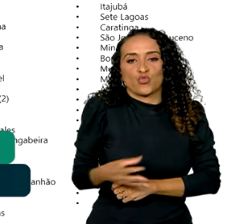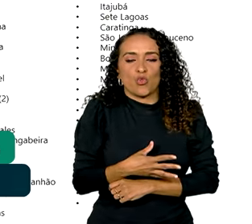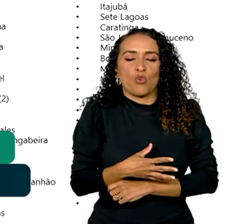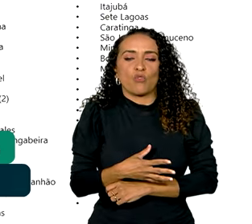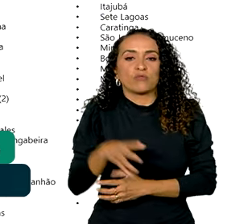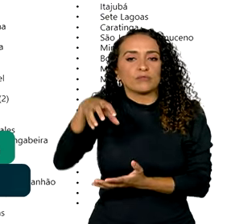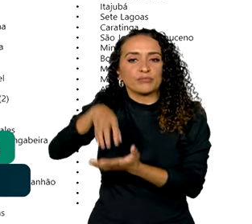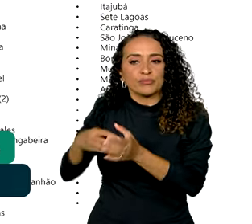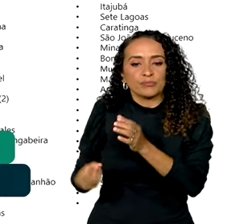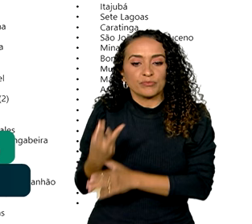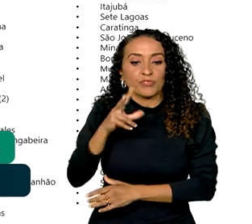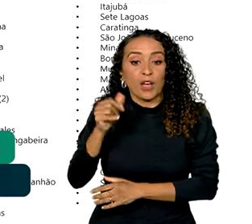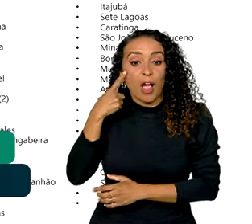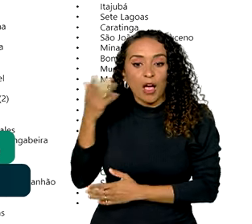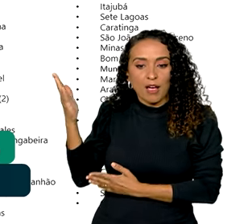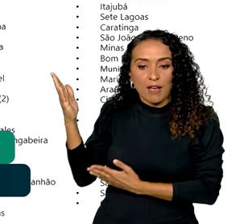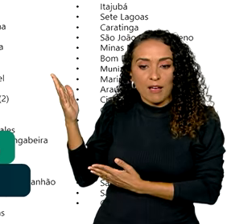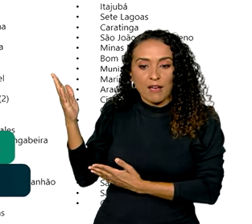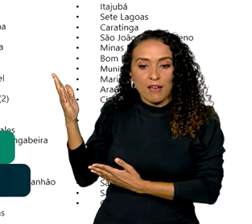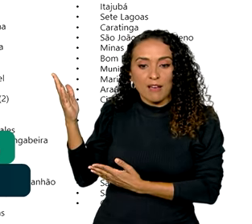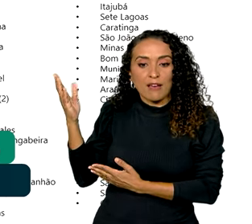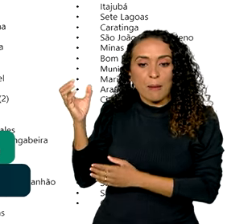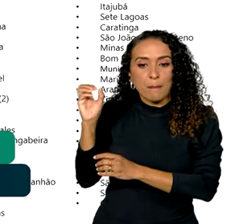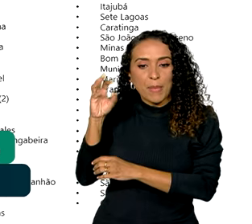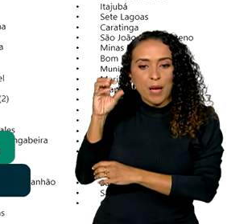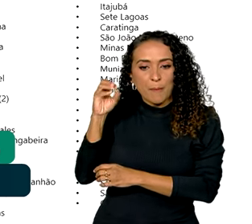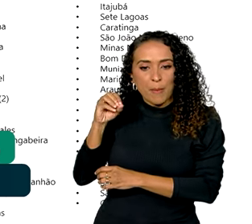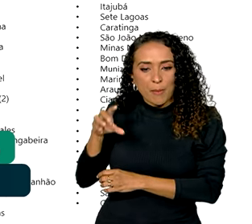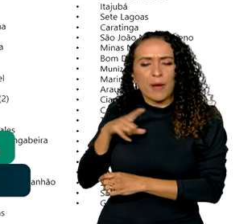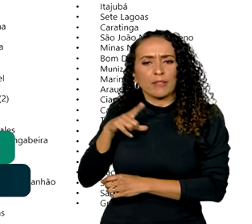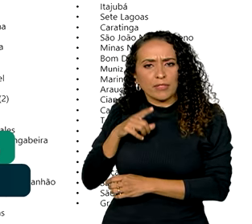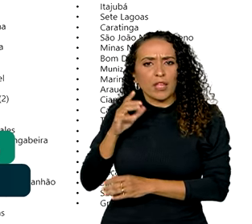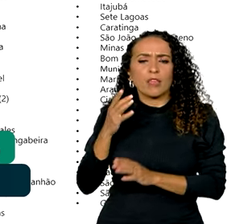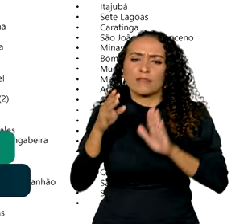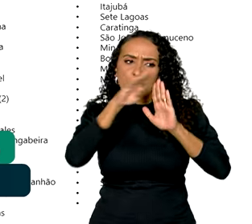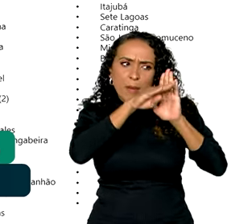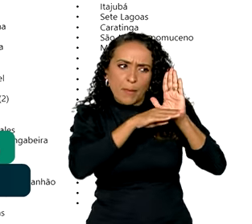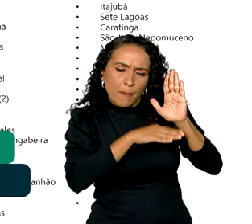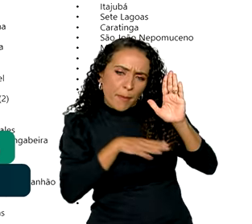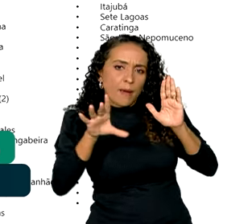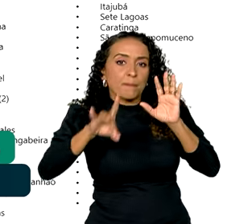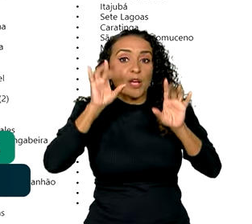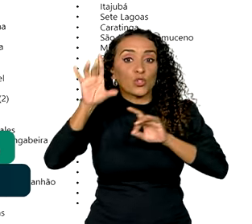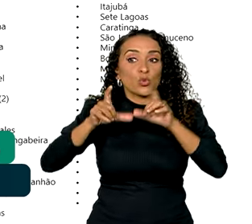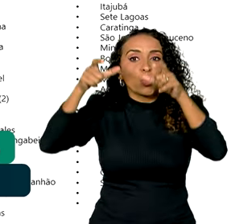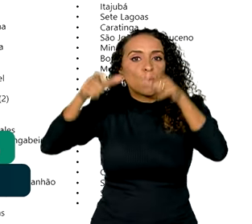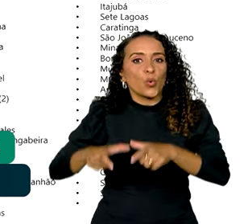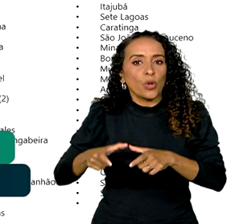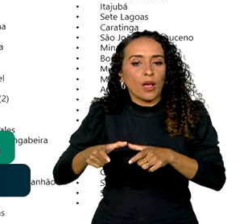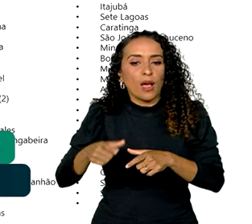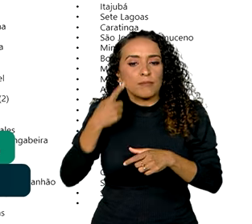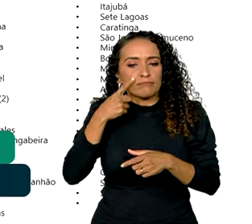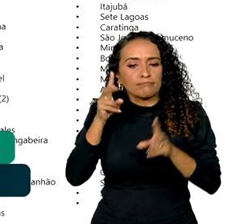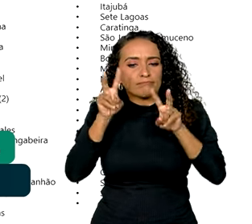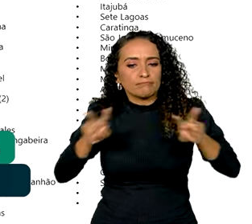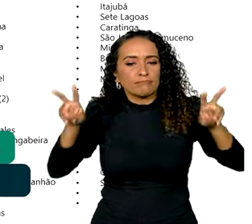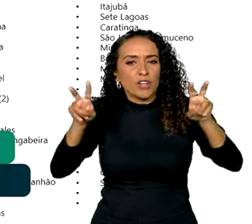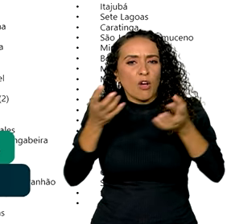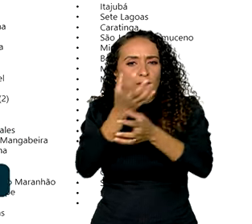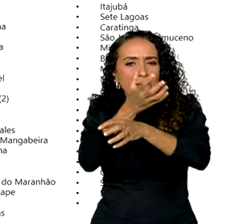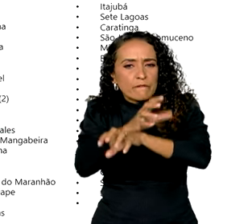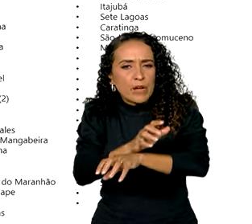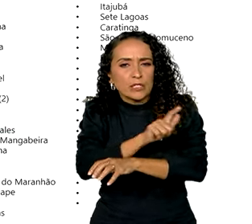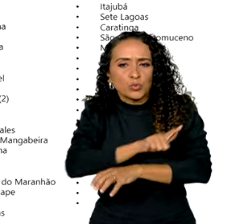esses que estão piscando. Tivemos critérios na escolha desses institutos. Primeiro, olhar pelos vazios